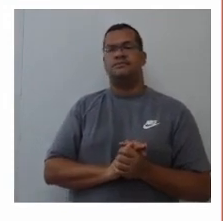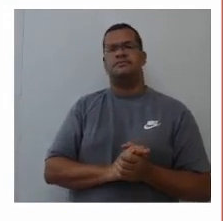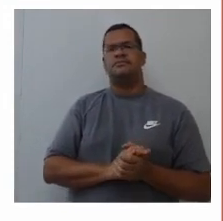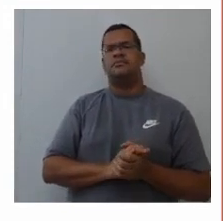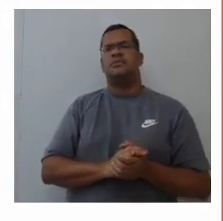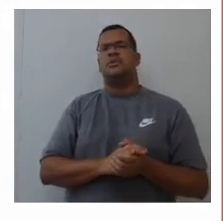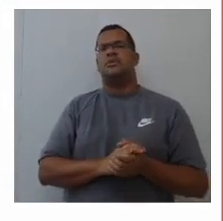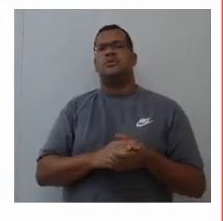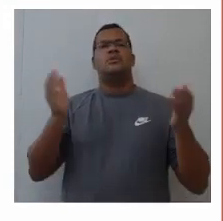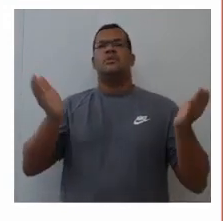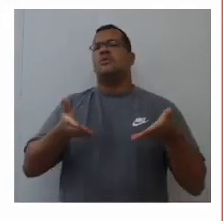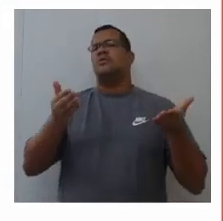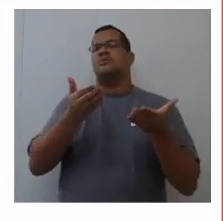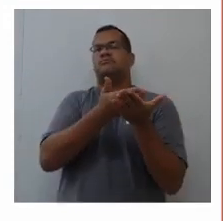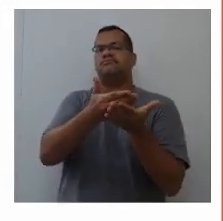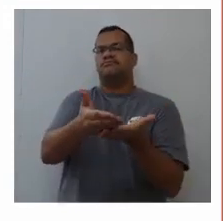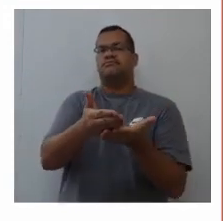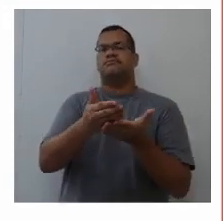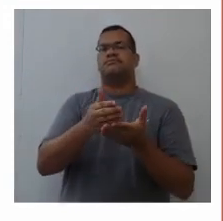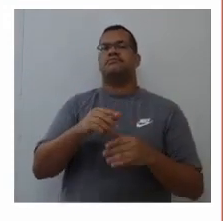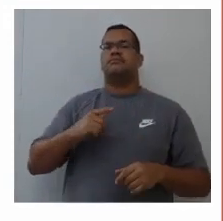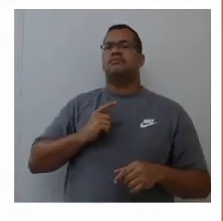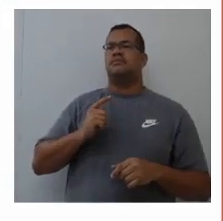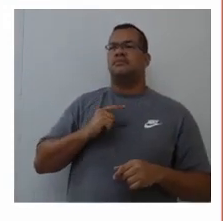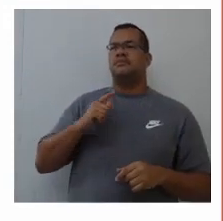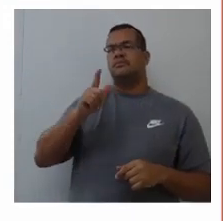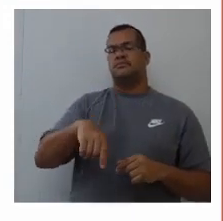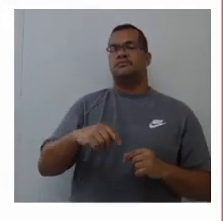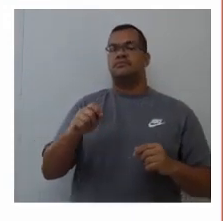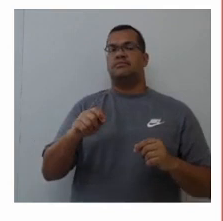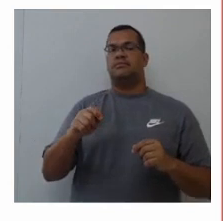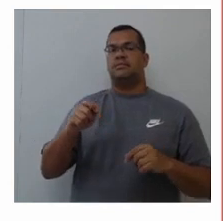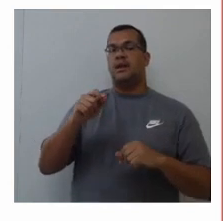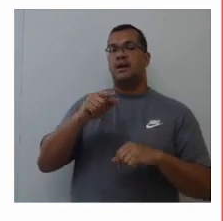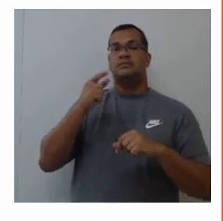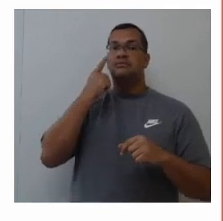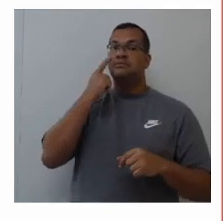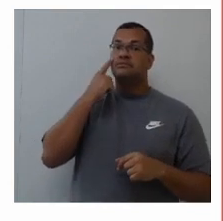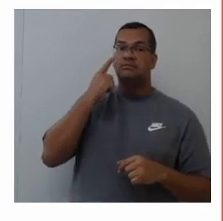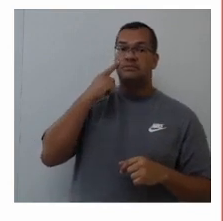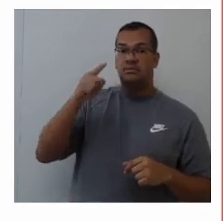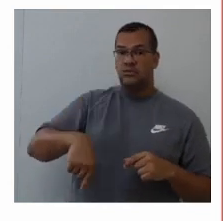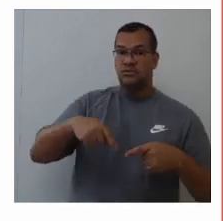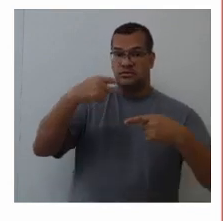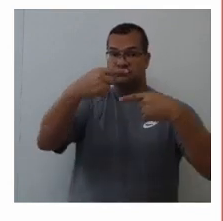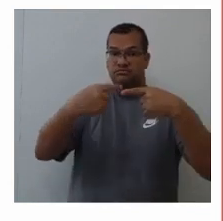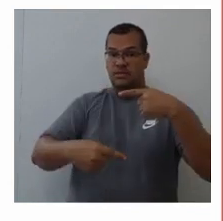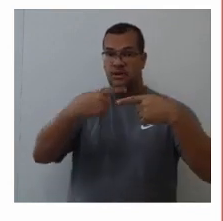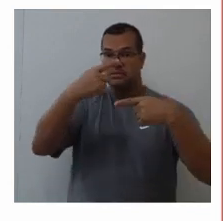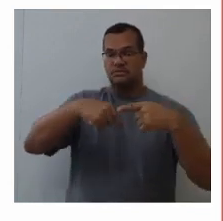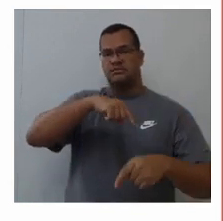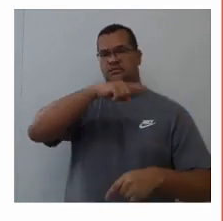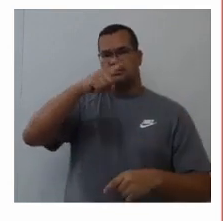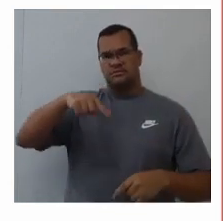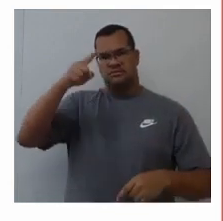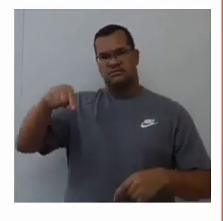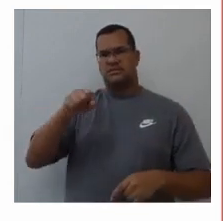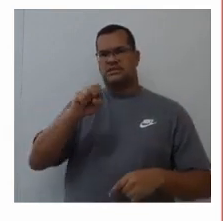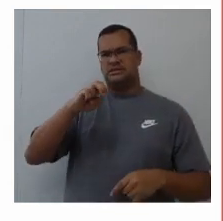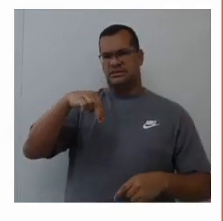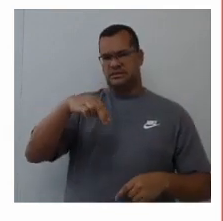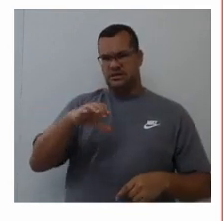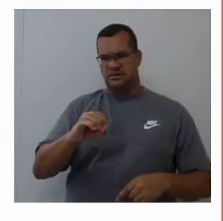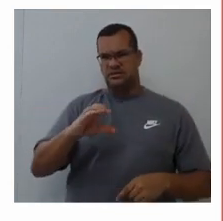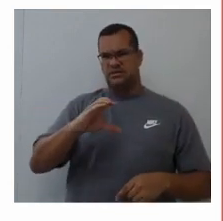Eu vou começar a minha aula chamando aqui a atenção de vocês que estudaremos razões trigonométricas, seno, cosseno